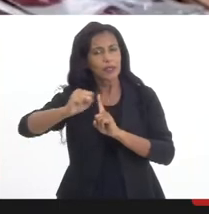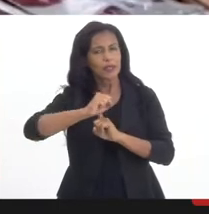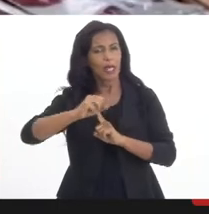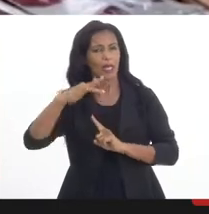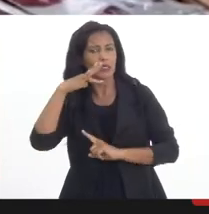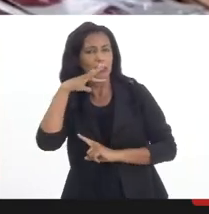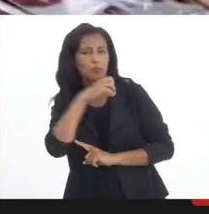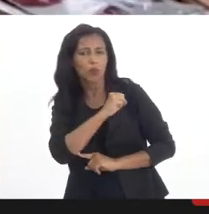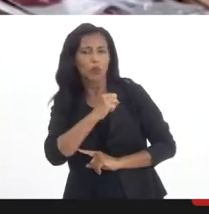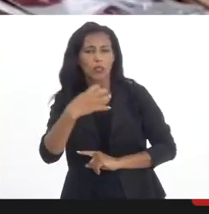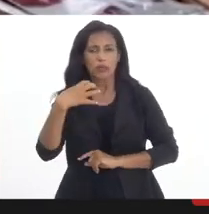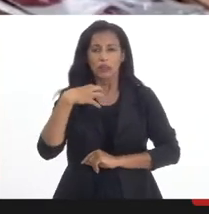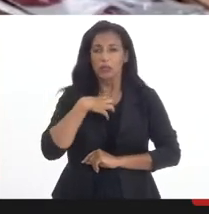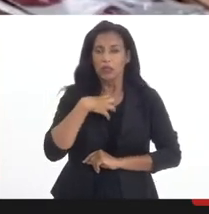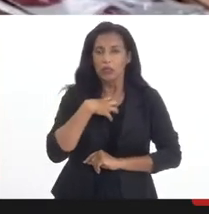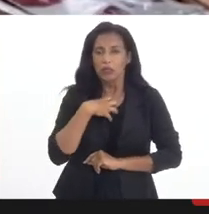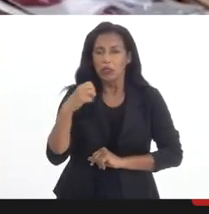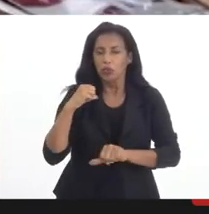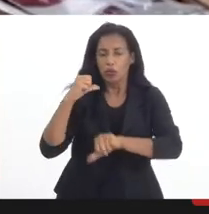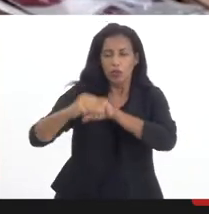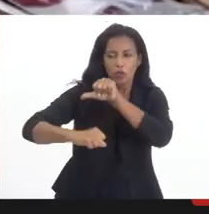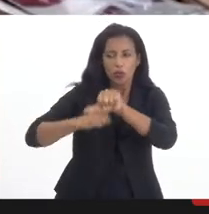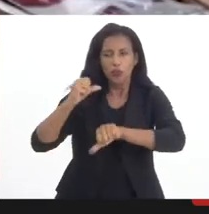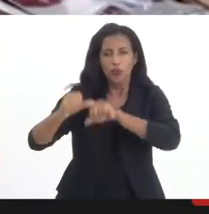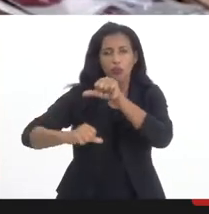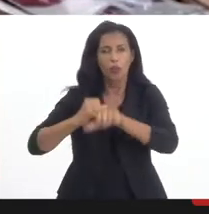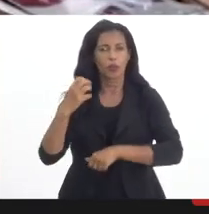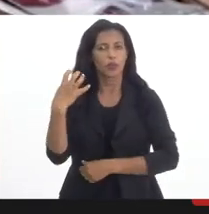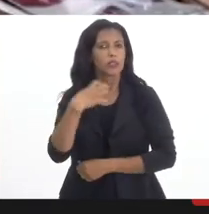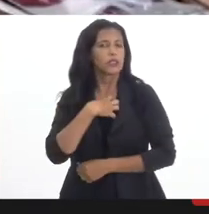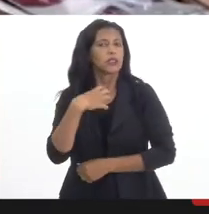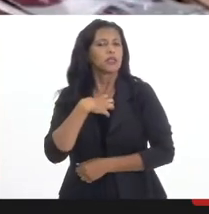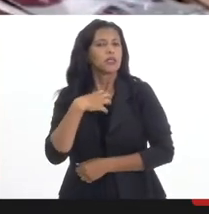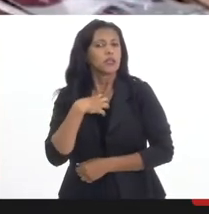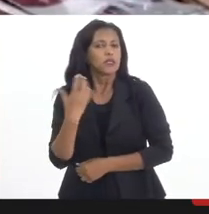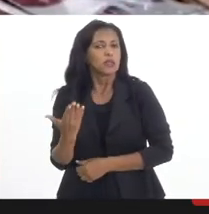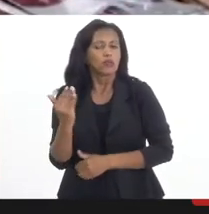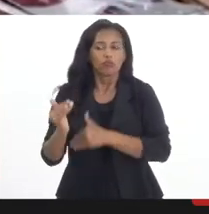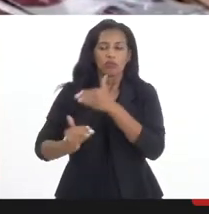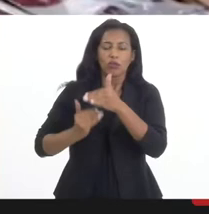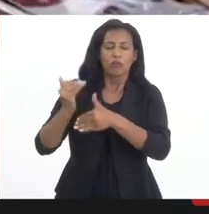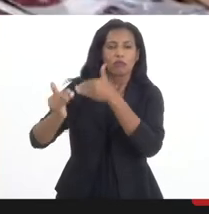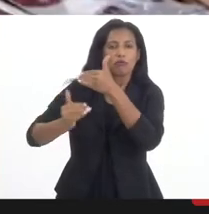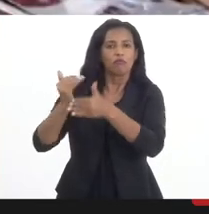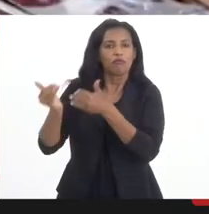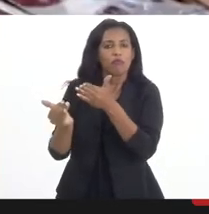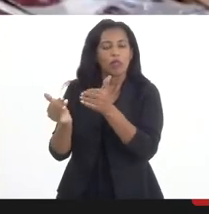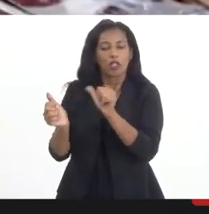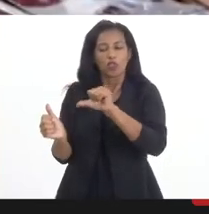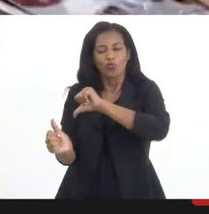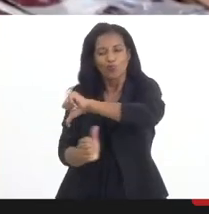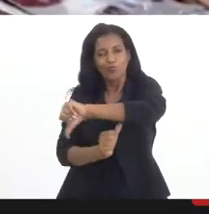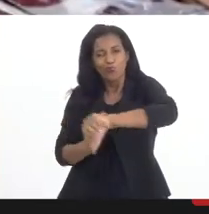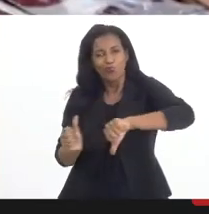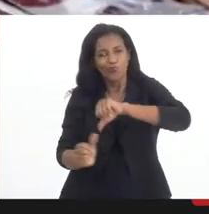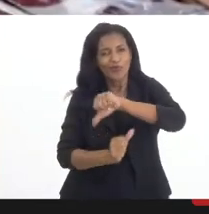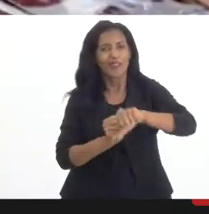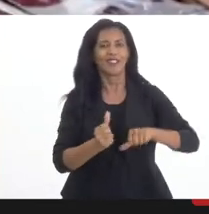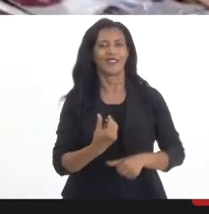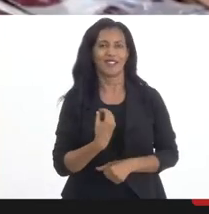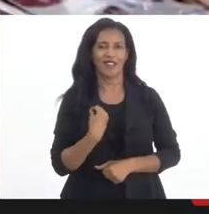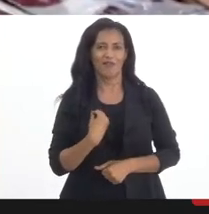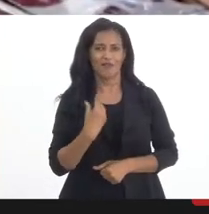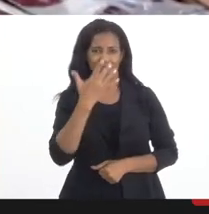percepção de sentido transformador, sentido de desenvolvimento e de mudança da vida das